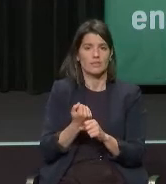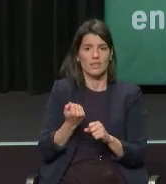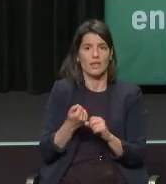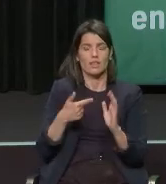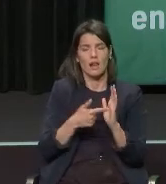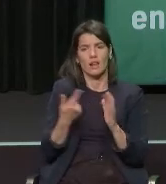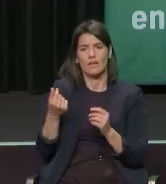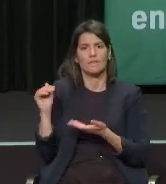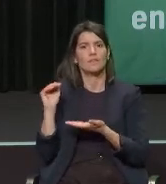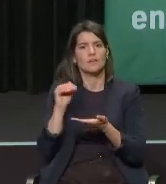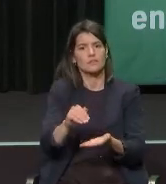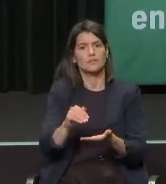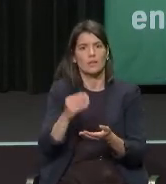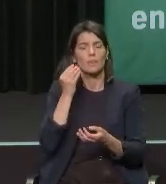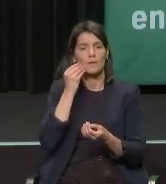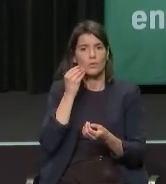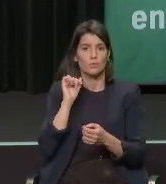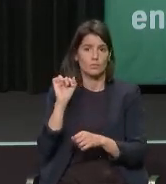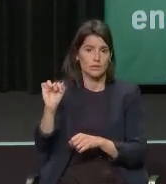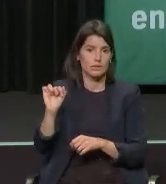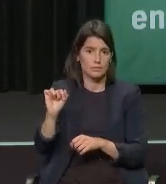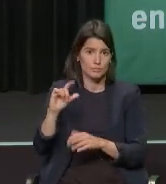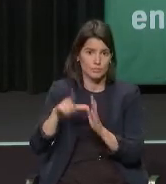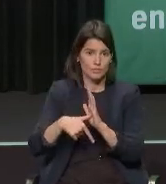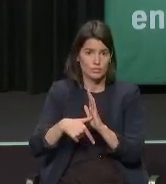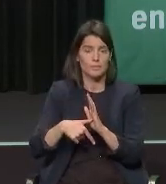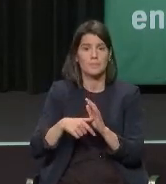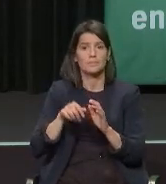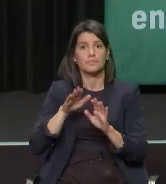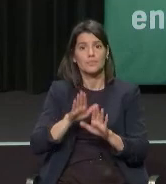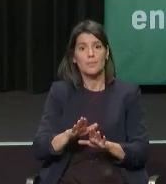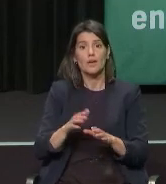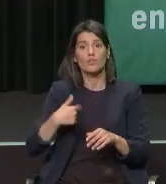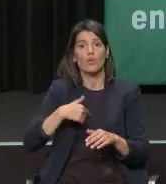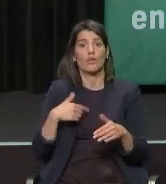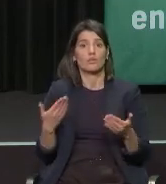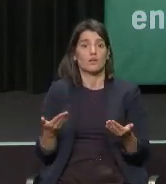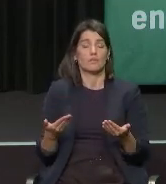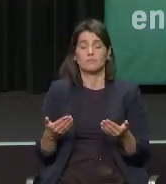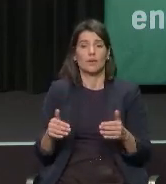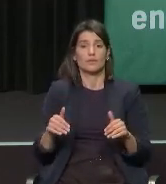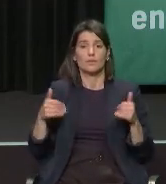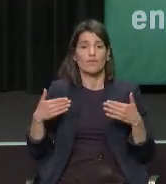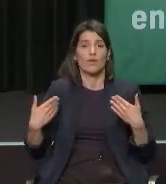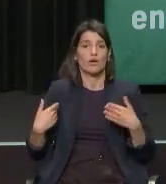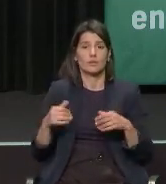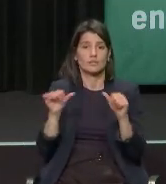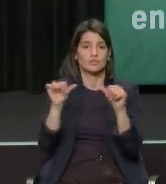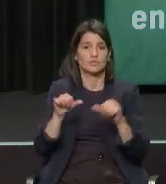financiada, em boa parte, através desse projeto. Mas estamos de fora, de facto, estamos de fora do sistema.